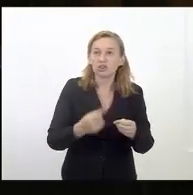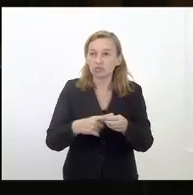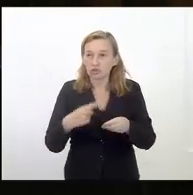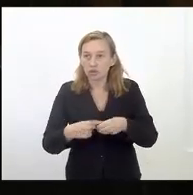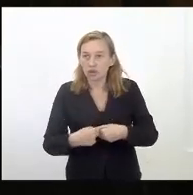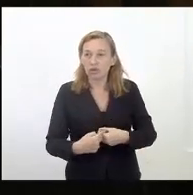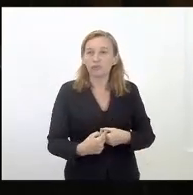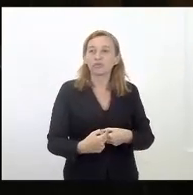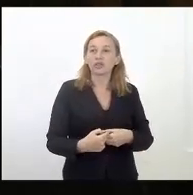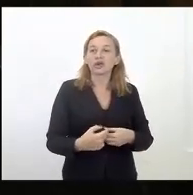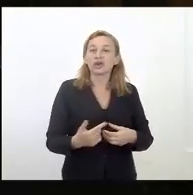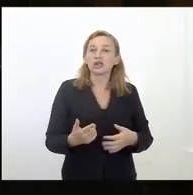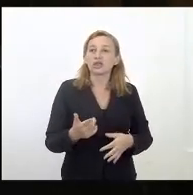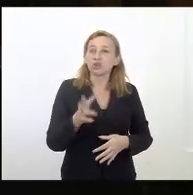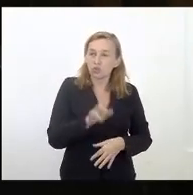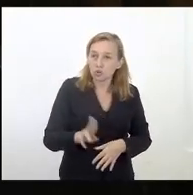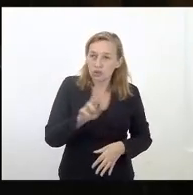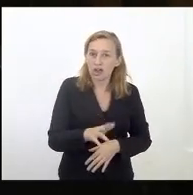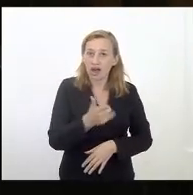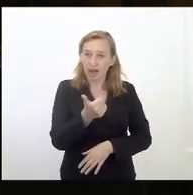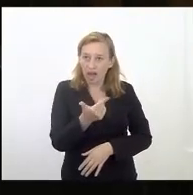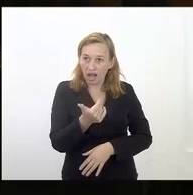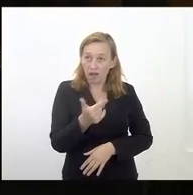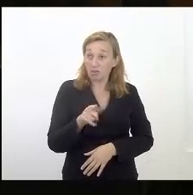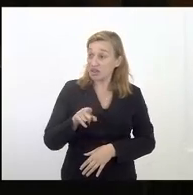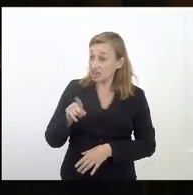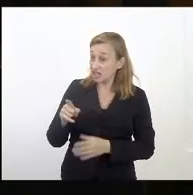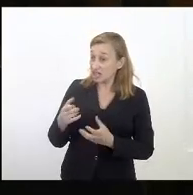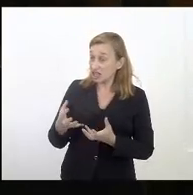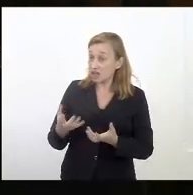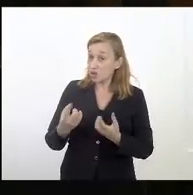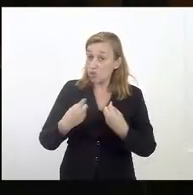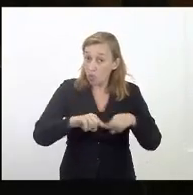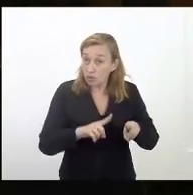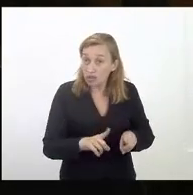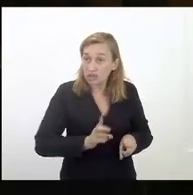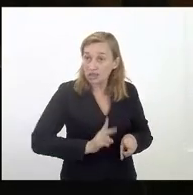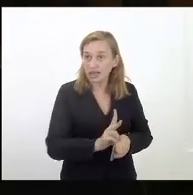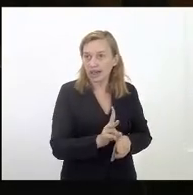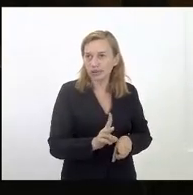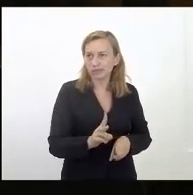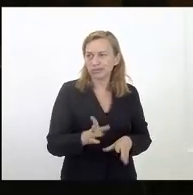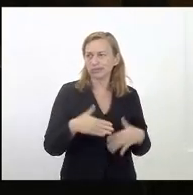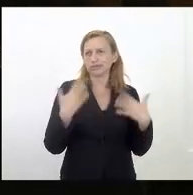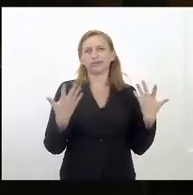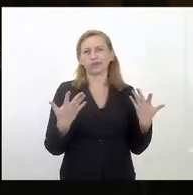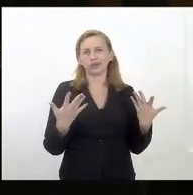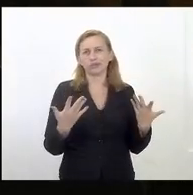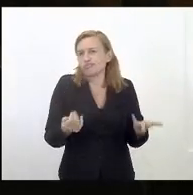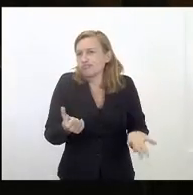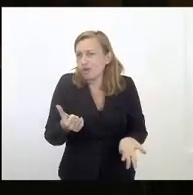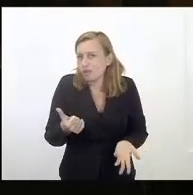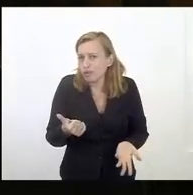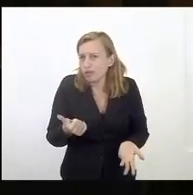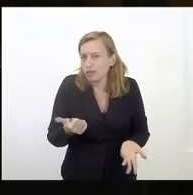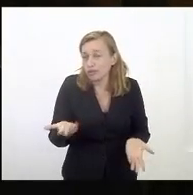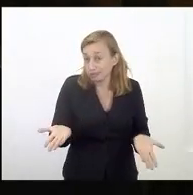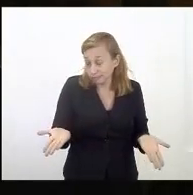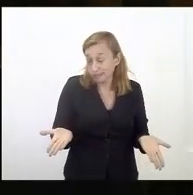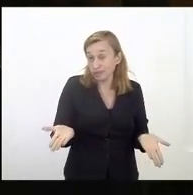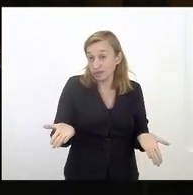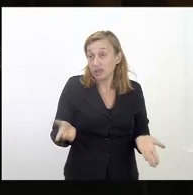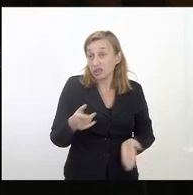de restaurar a ordem que eles insistem em fingir o tempo inteiro não me causa nenhum espanto a perplexidade